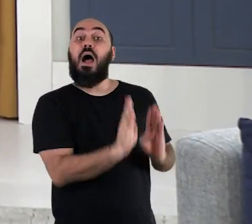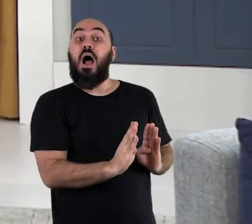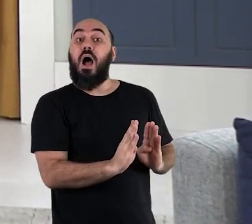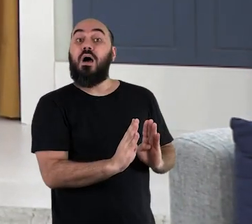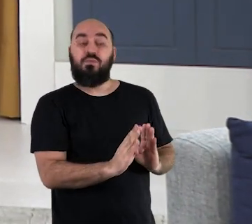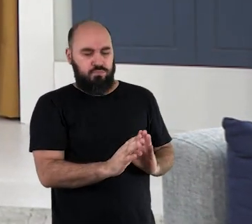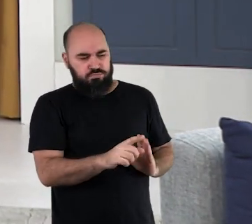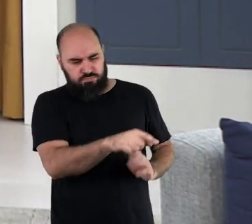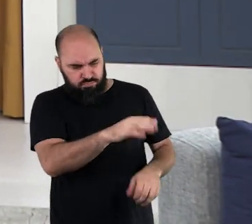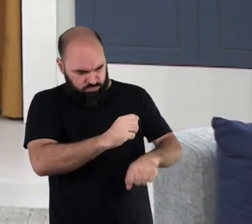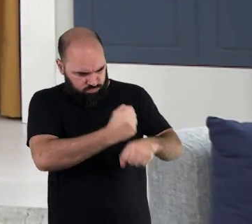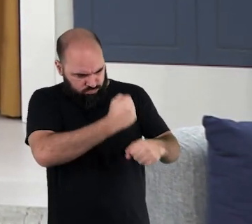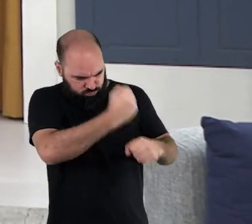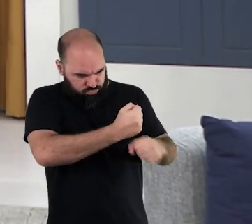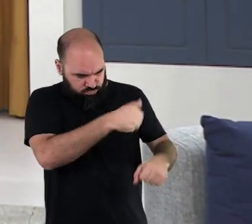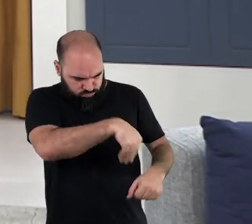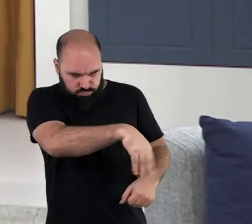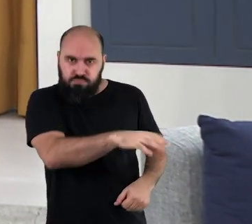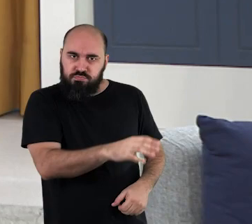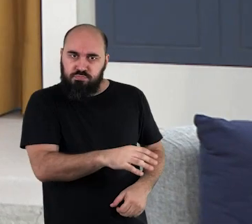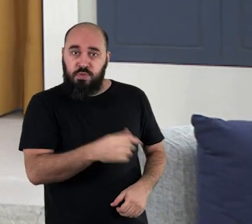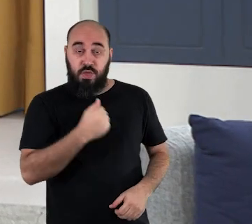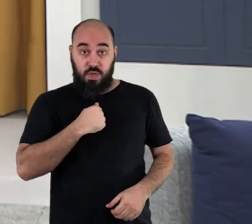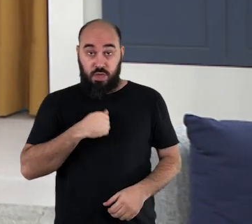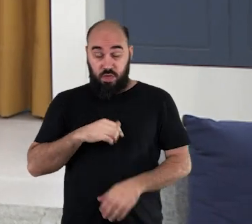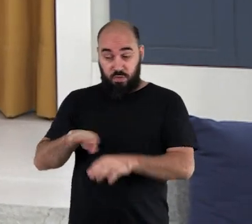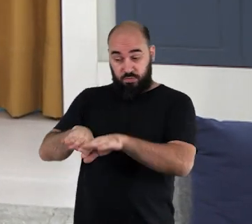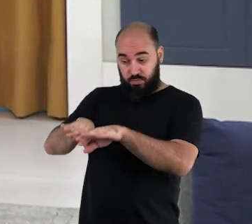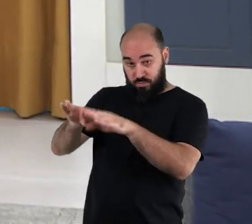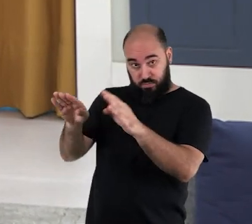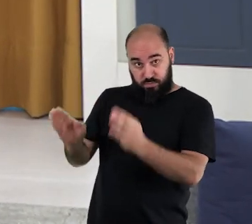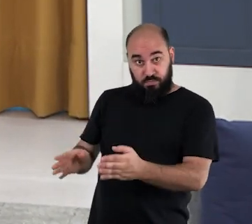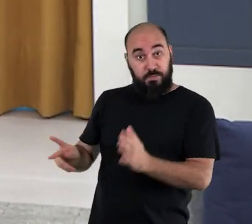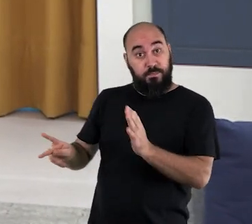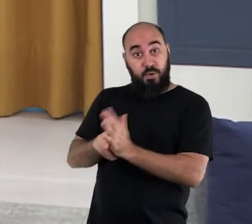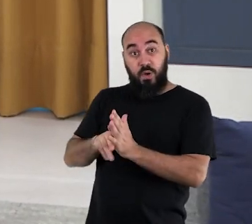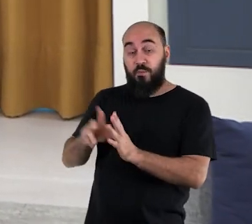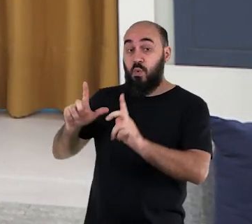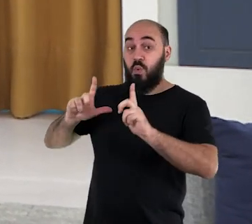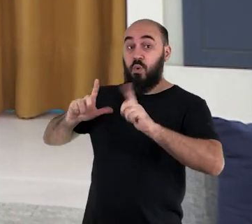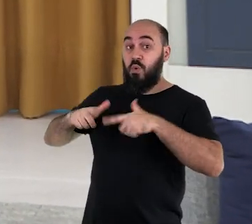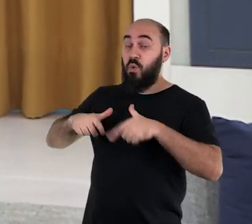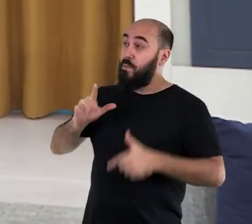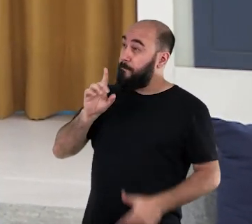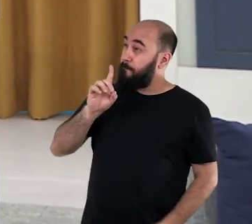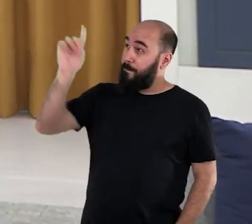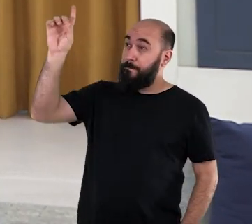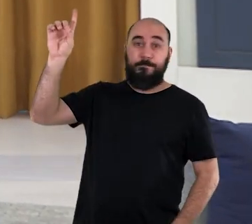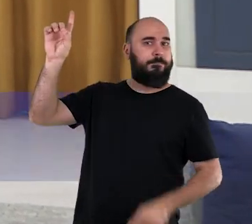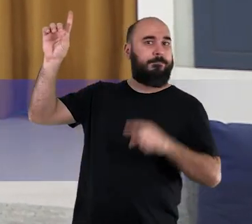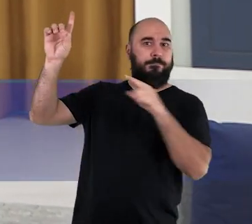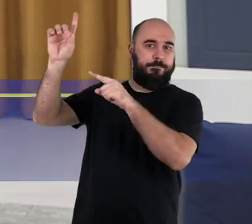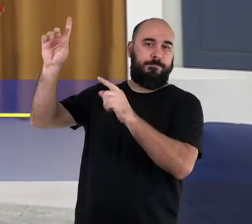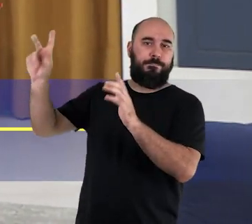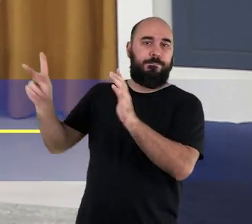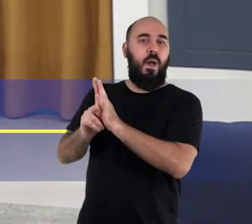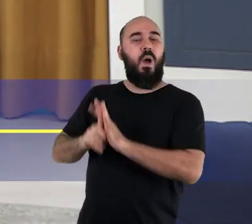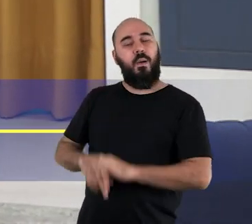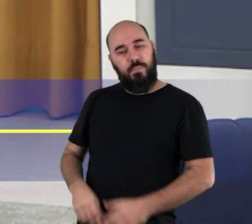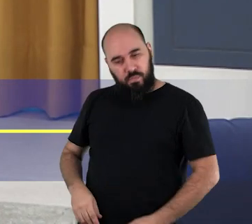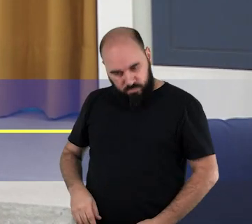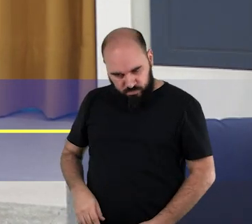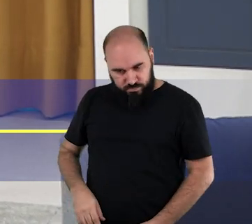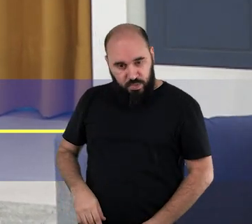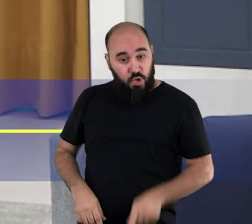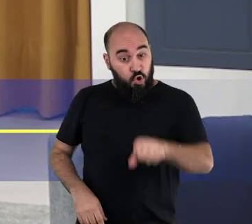Baal. E ele, Elias, faria um altar dedicado a Deus. Então Elias disse assim: vocês vão